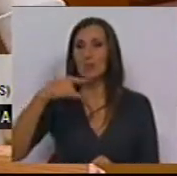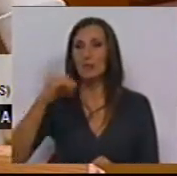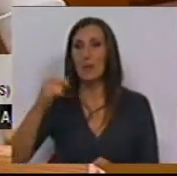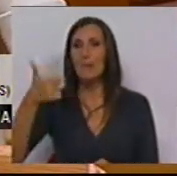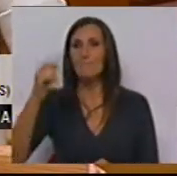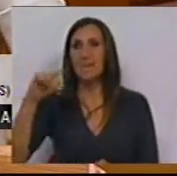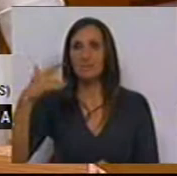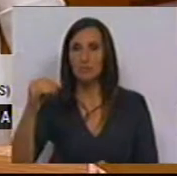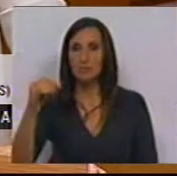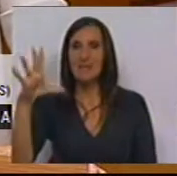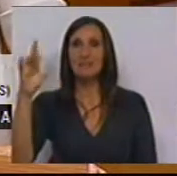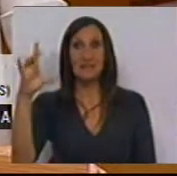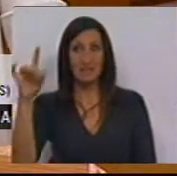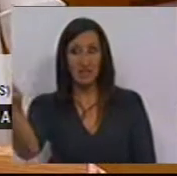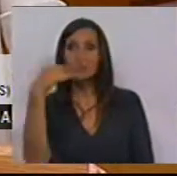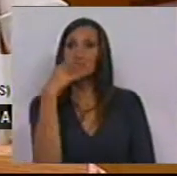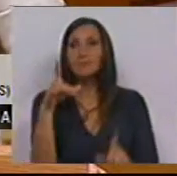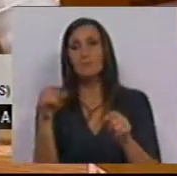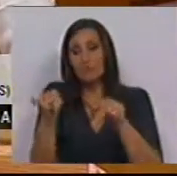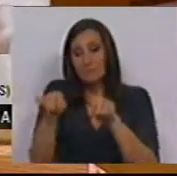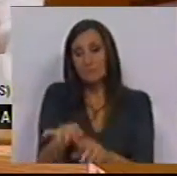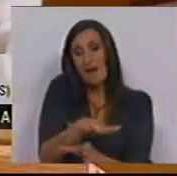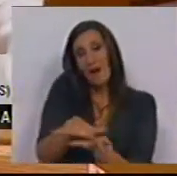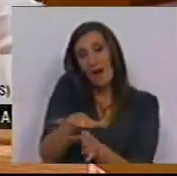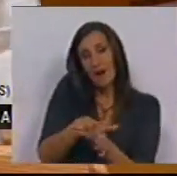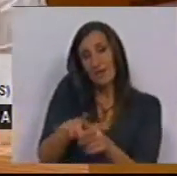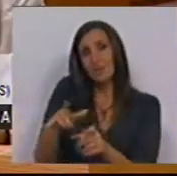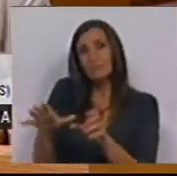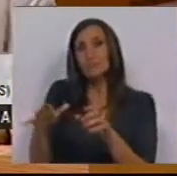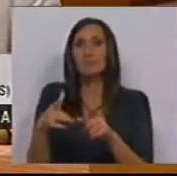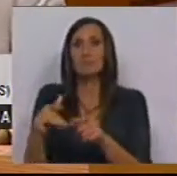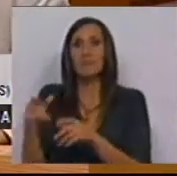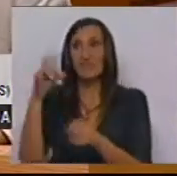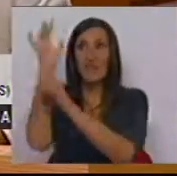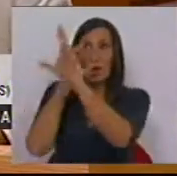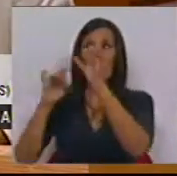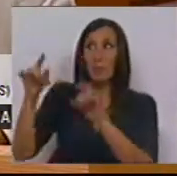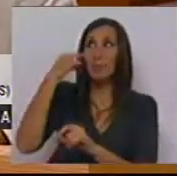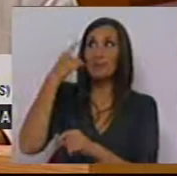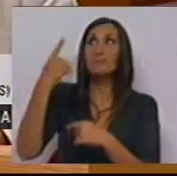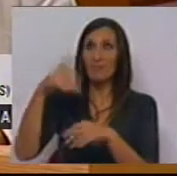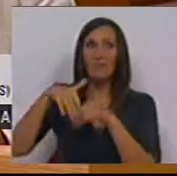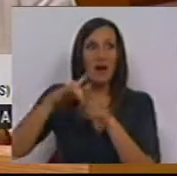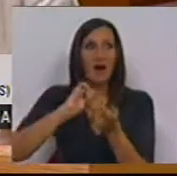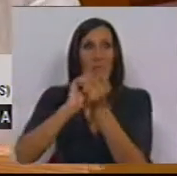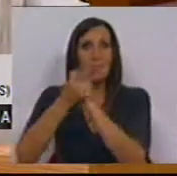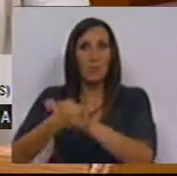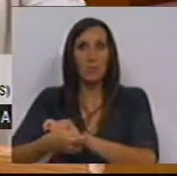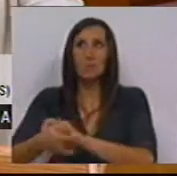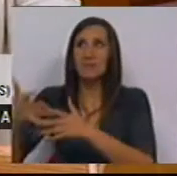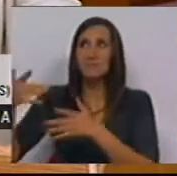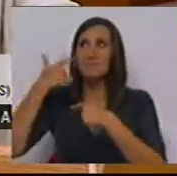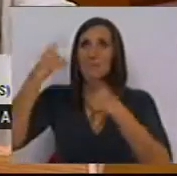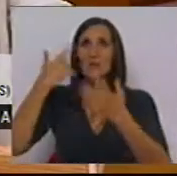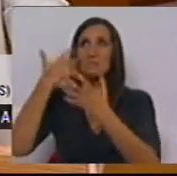XVI. Mas, felizmente, também neste âmbito, os ventos que nos chegam da Europa são de mudança.